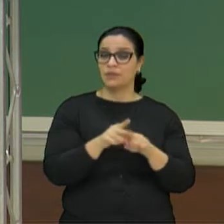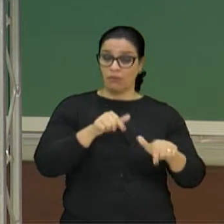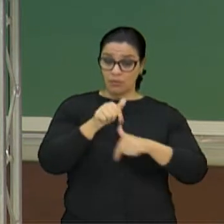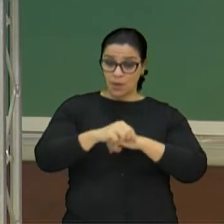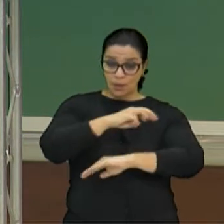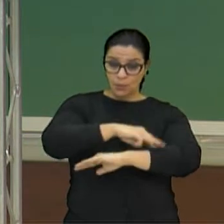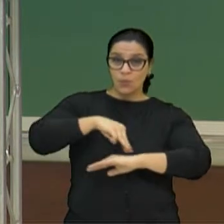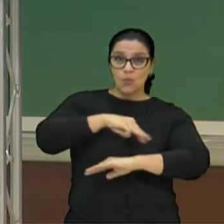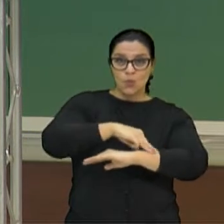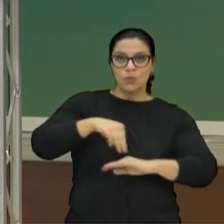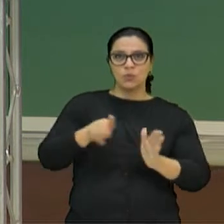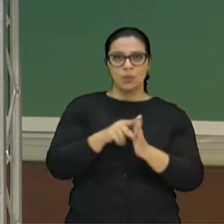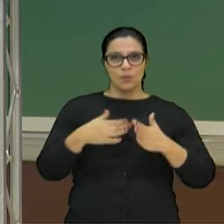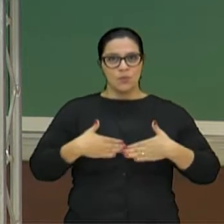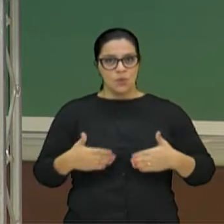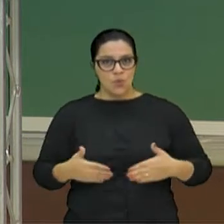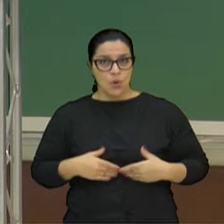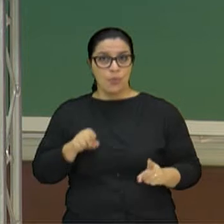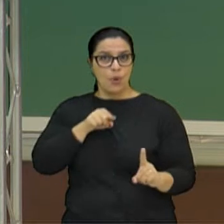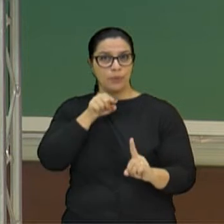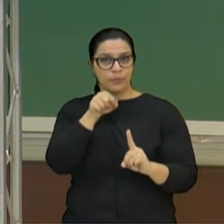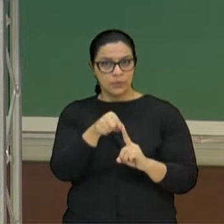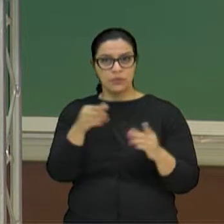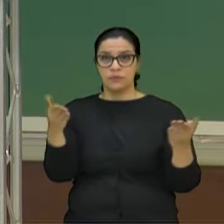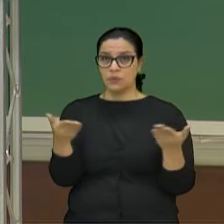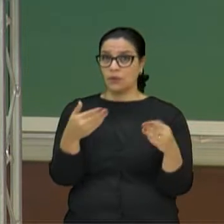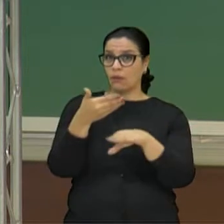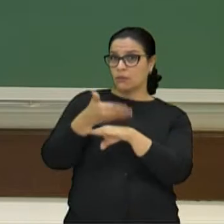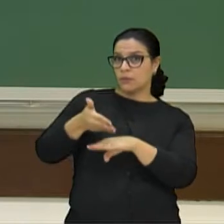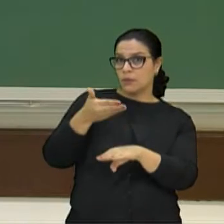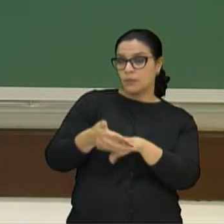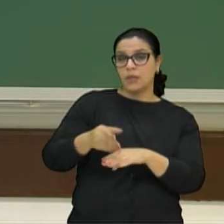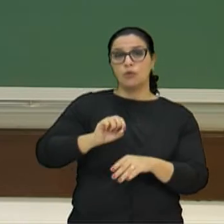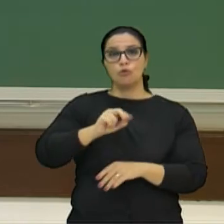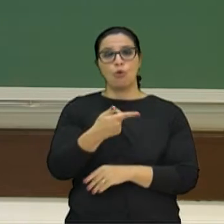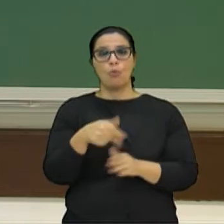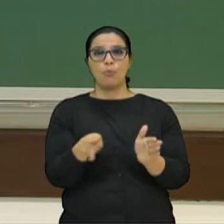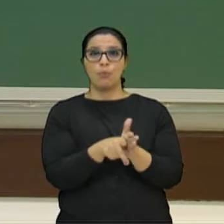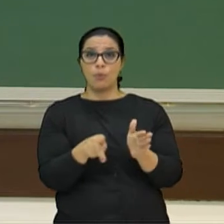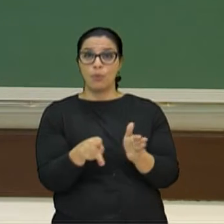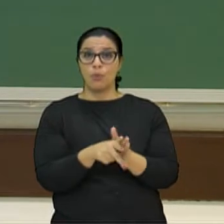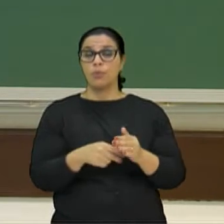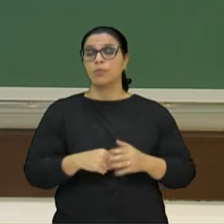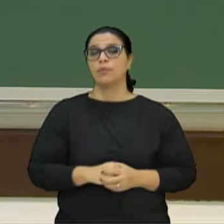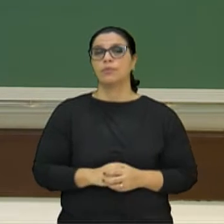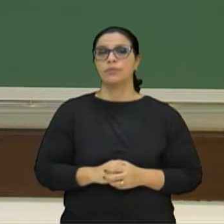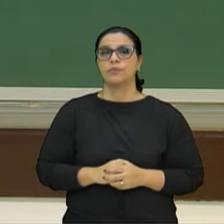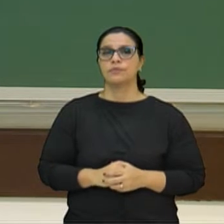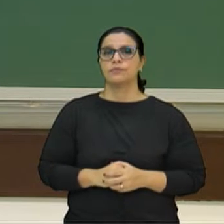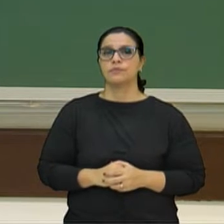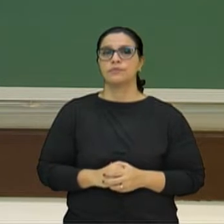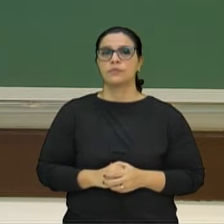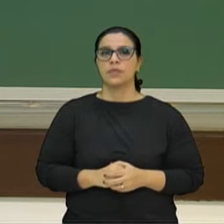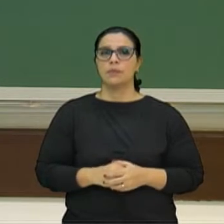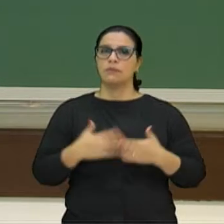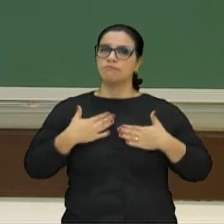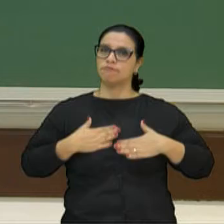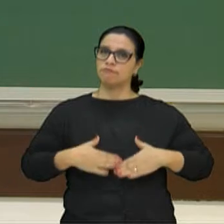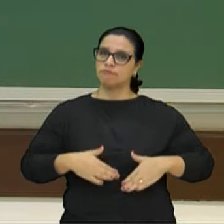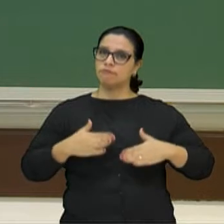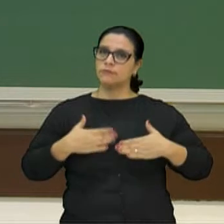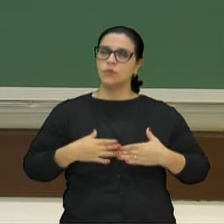corpo, com fins tanto para treinamento, ou seja, para fins também de relaxamento,